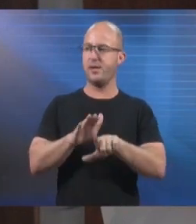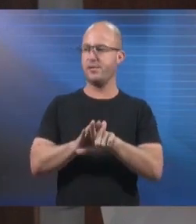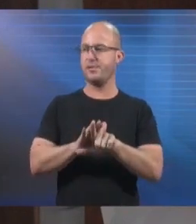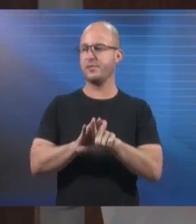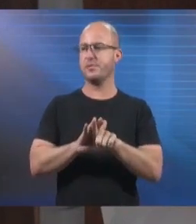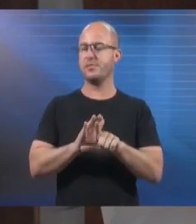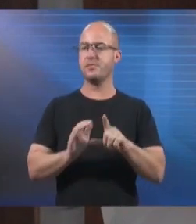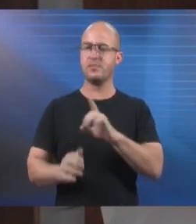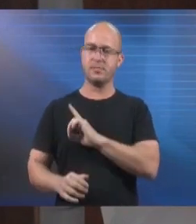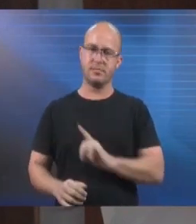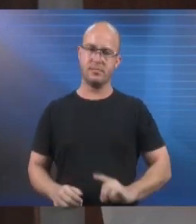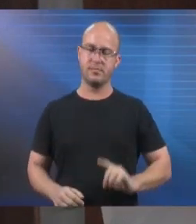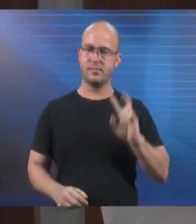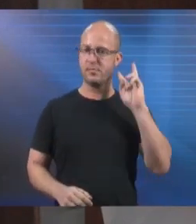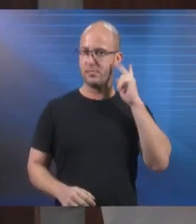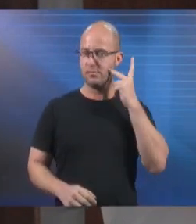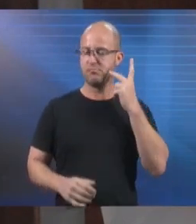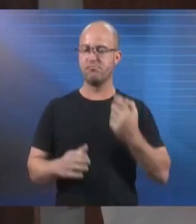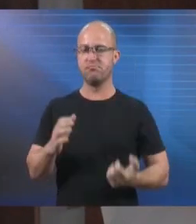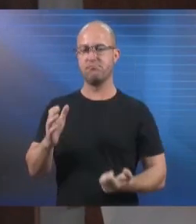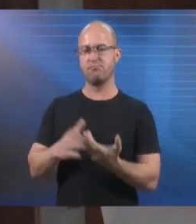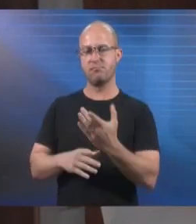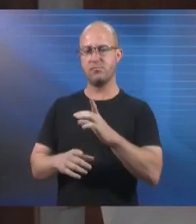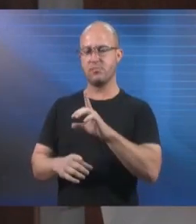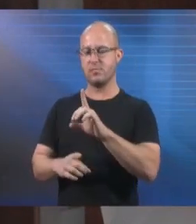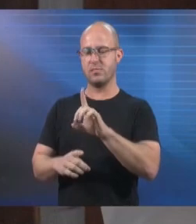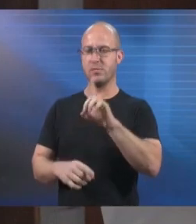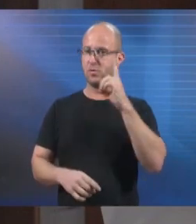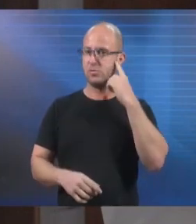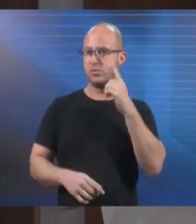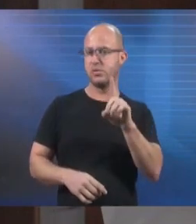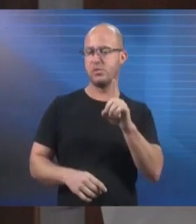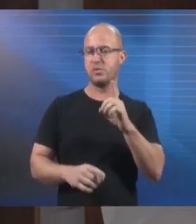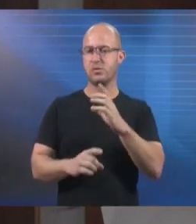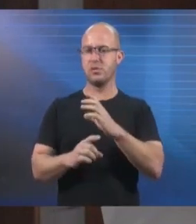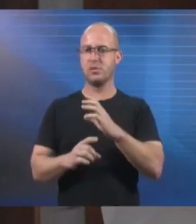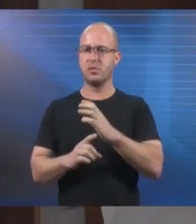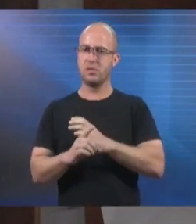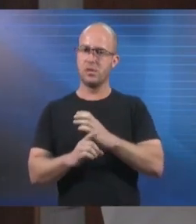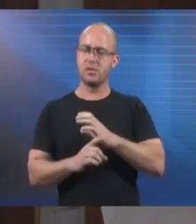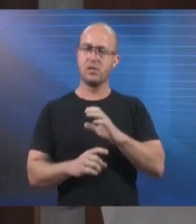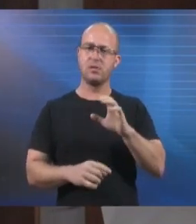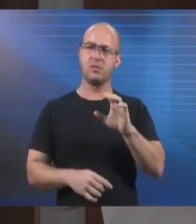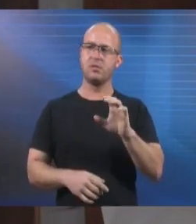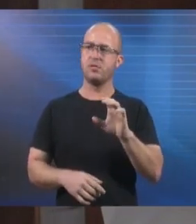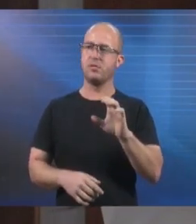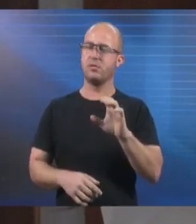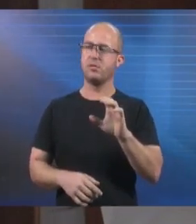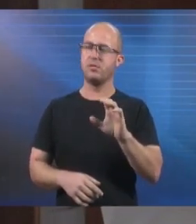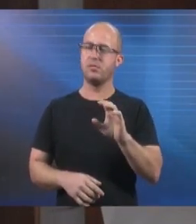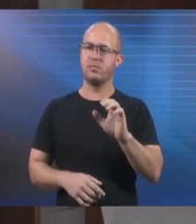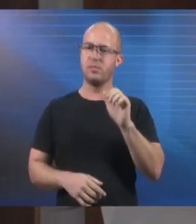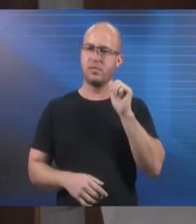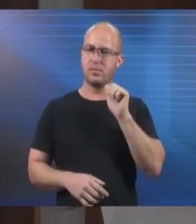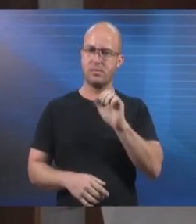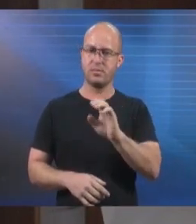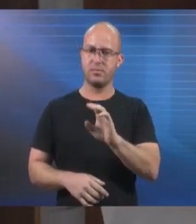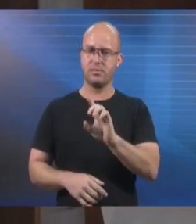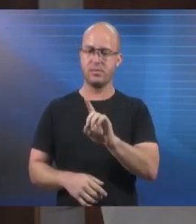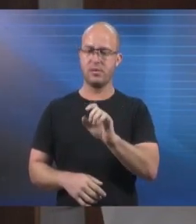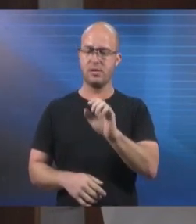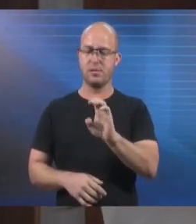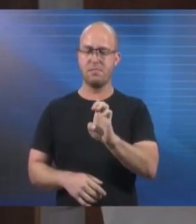deputada divanei de Basílio institui o dia Estadual Teresa de Benguela e da mulher